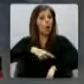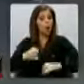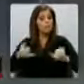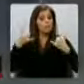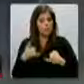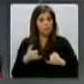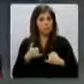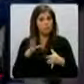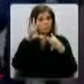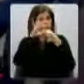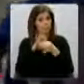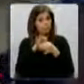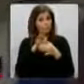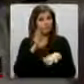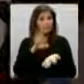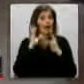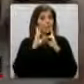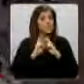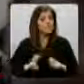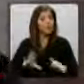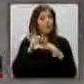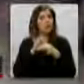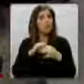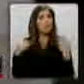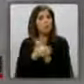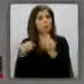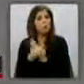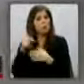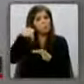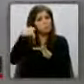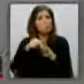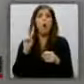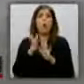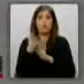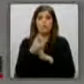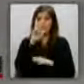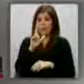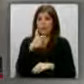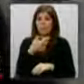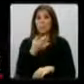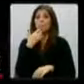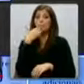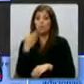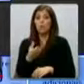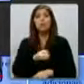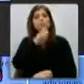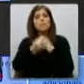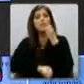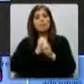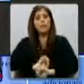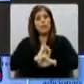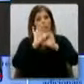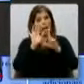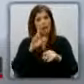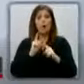a propósito de uma investigação sobre as mortes nas urgências, a RTP pediu um esclarecimento a este